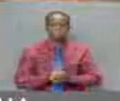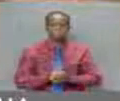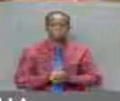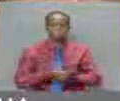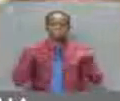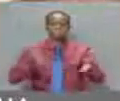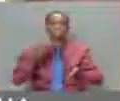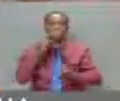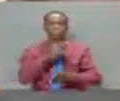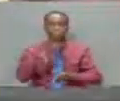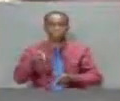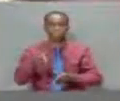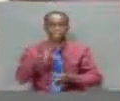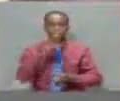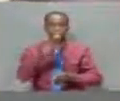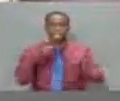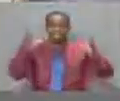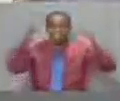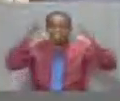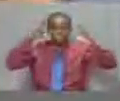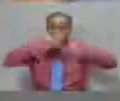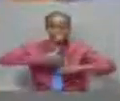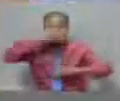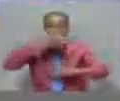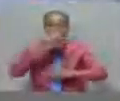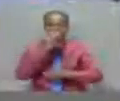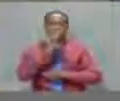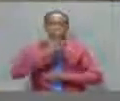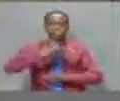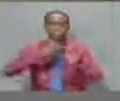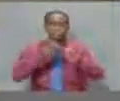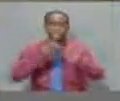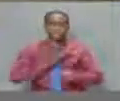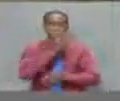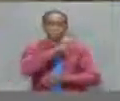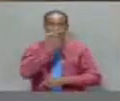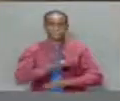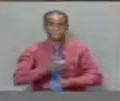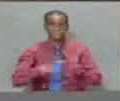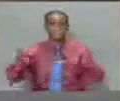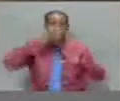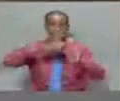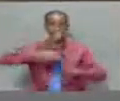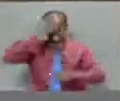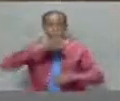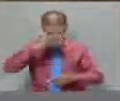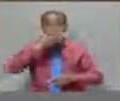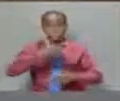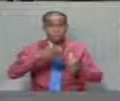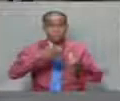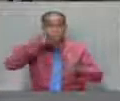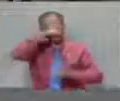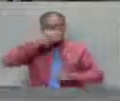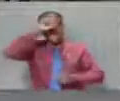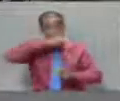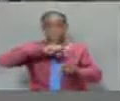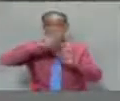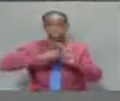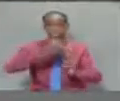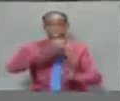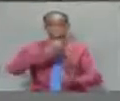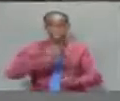Meios foram apreendidos durante a madrugada do dia 31 de dezembro ao dia 1 de janeiro de 2021. São